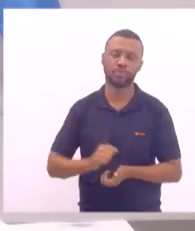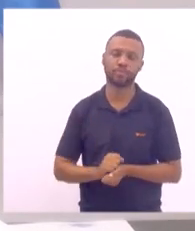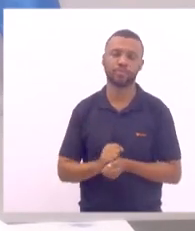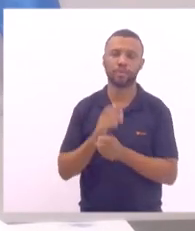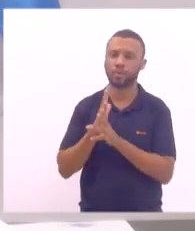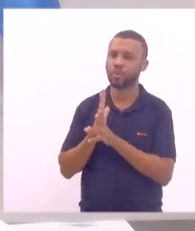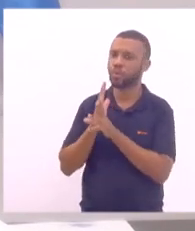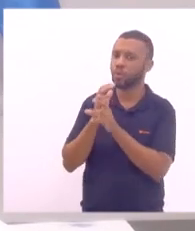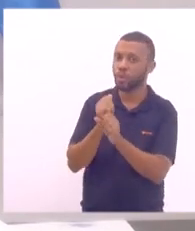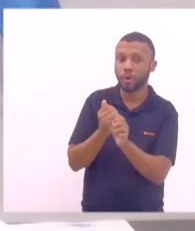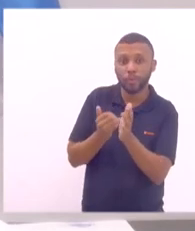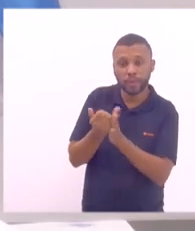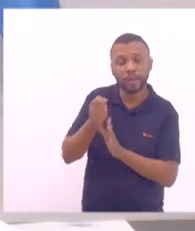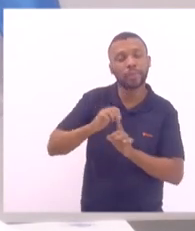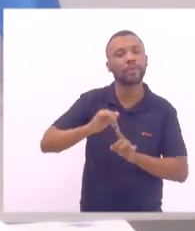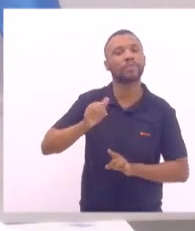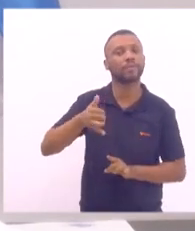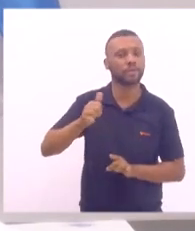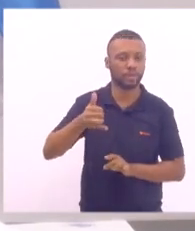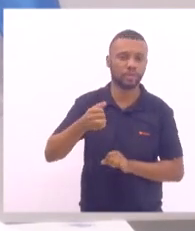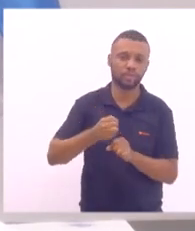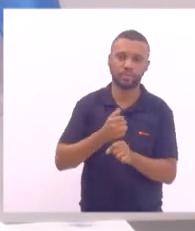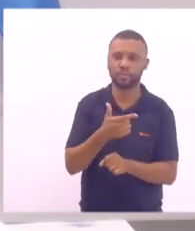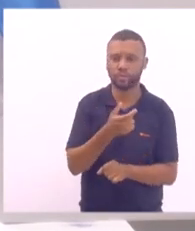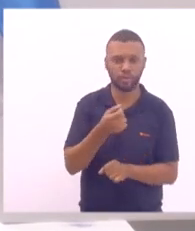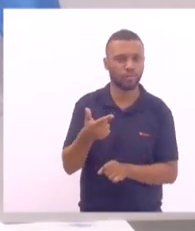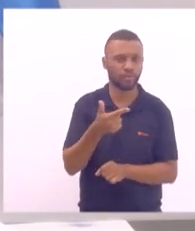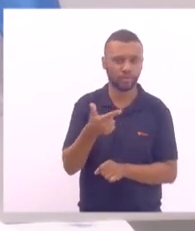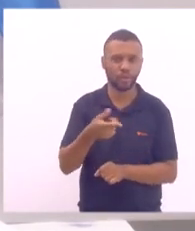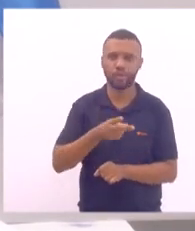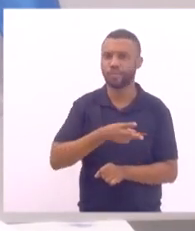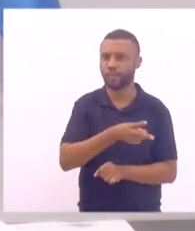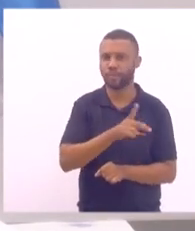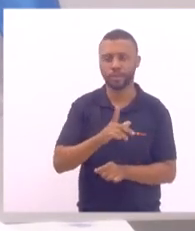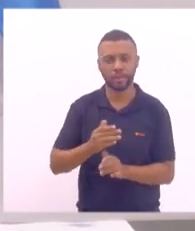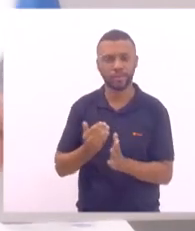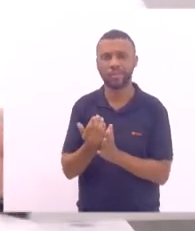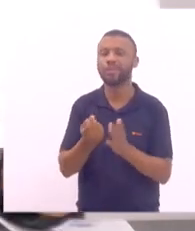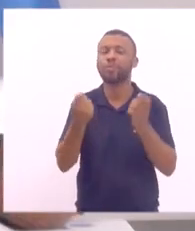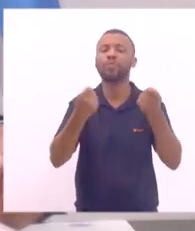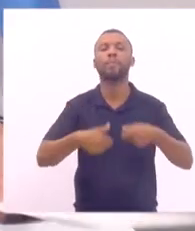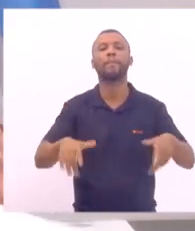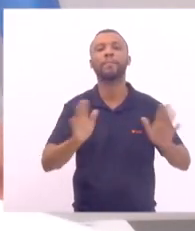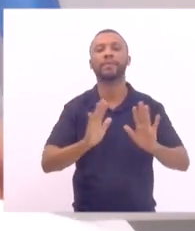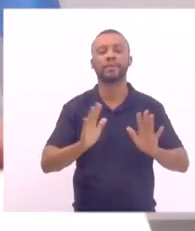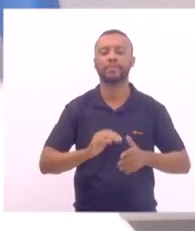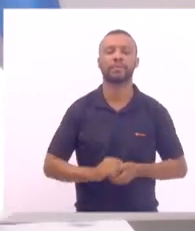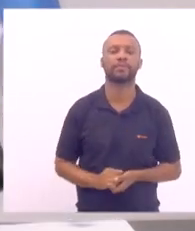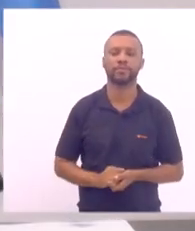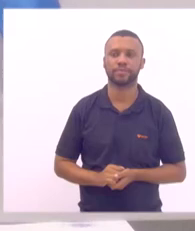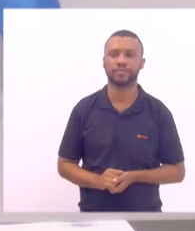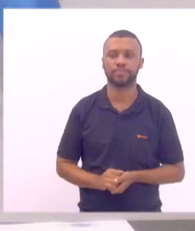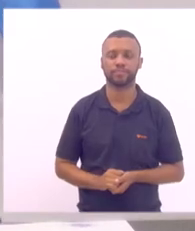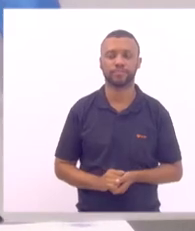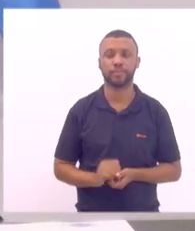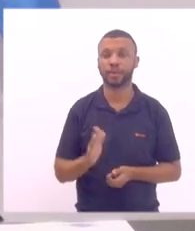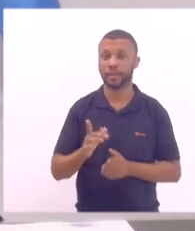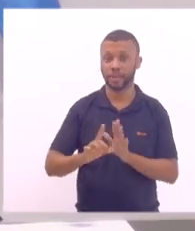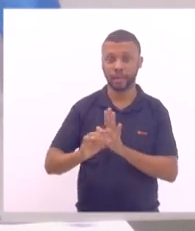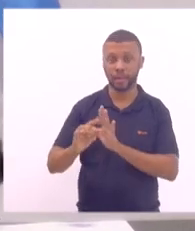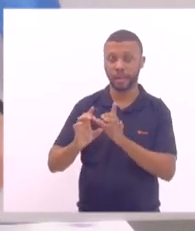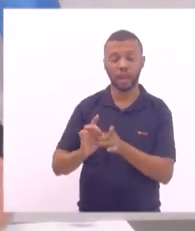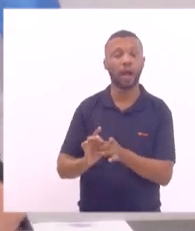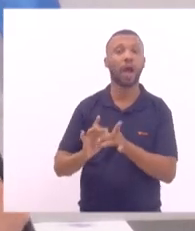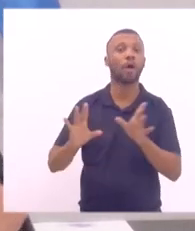retroativo a contar de janeiro do mesmo ano, que torna a presente iniciativa desnecessária. Mas é uma lei autorizativa,